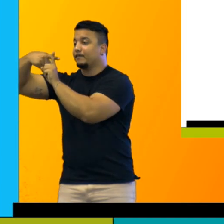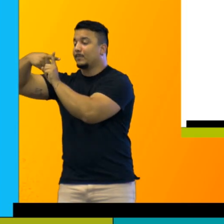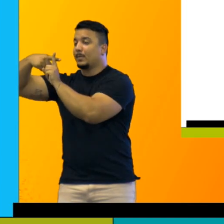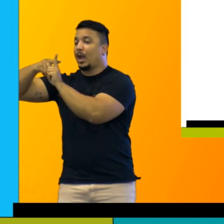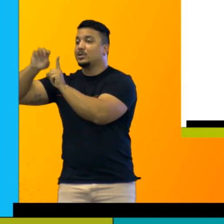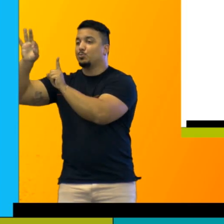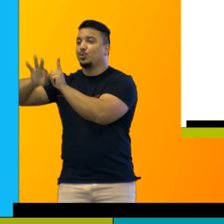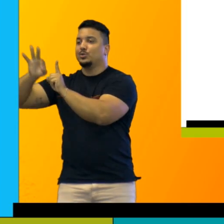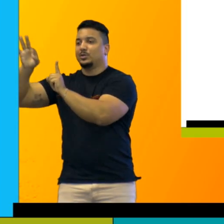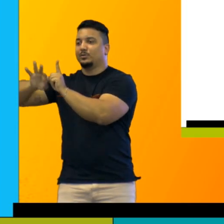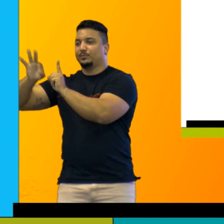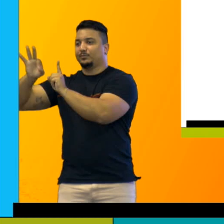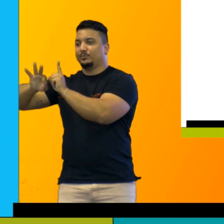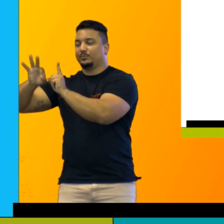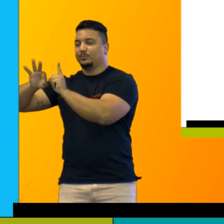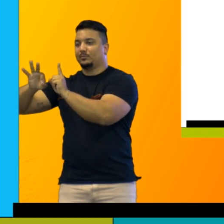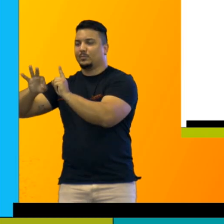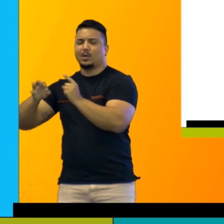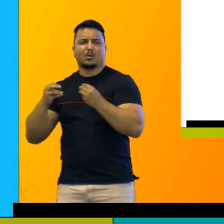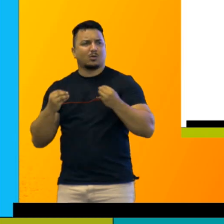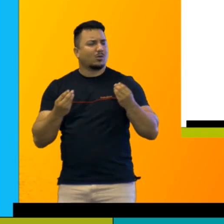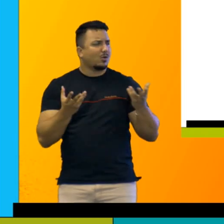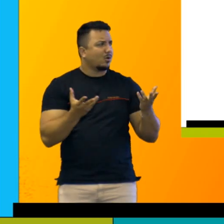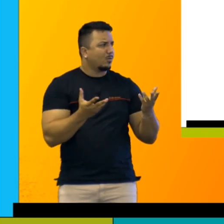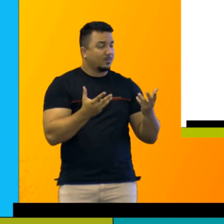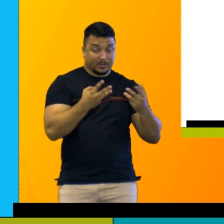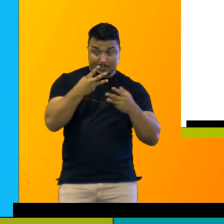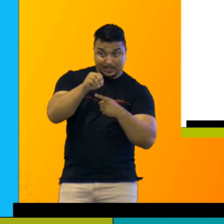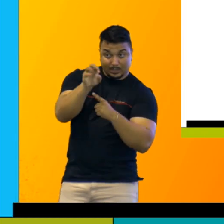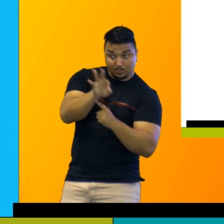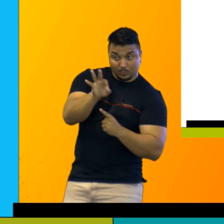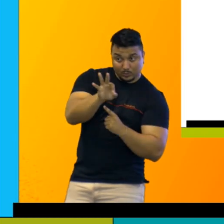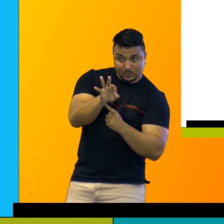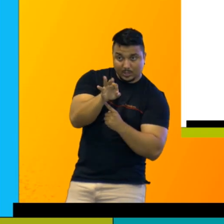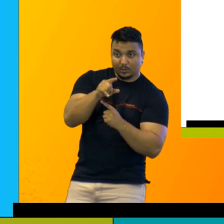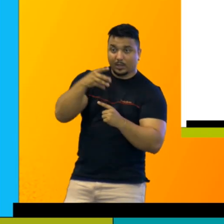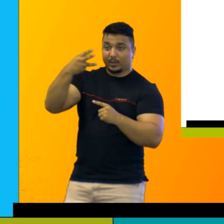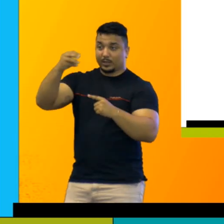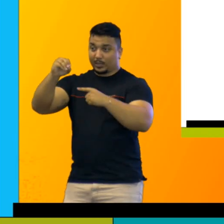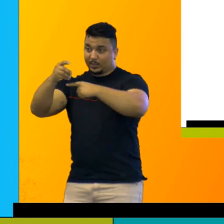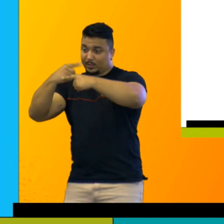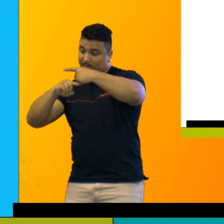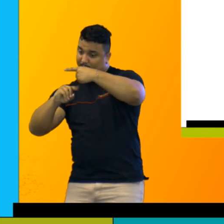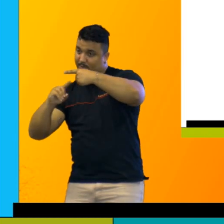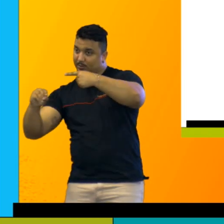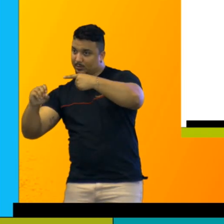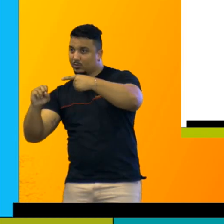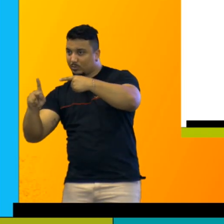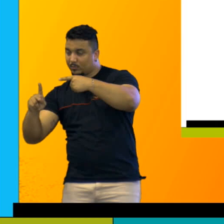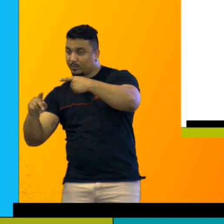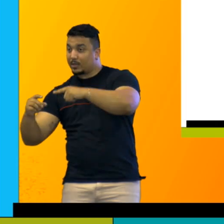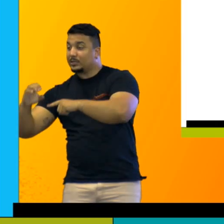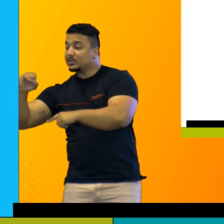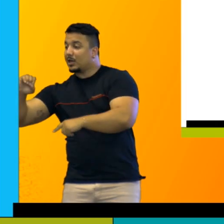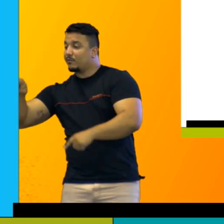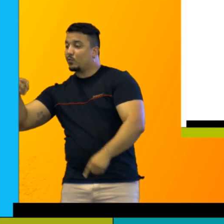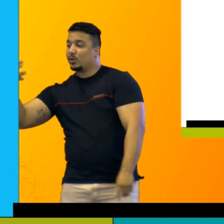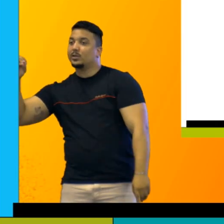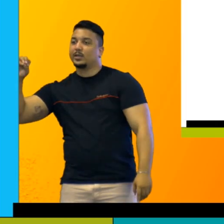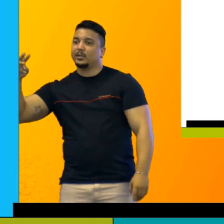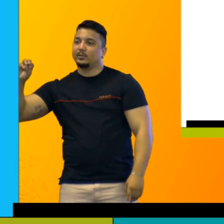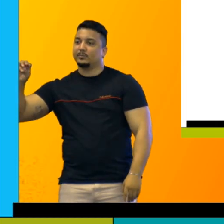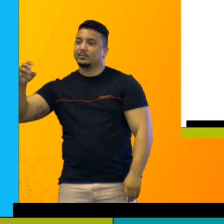taxa percentual. Como assim, professor? 30%, né? 30 sobre 100 dá